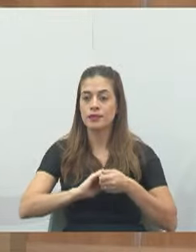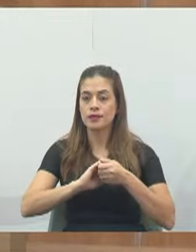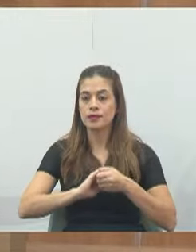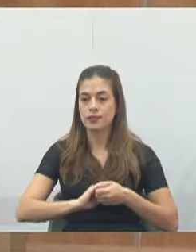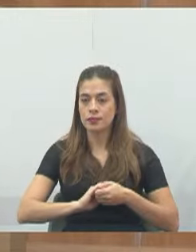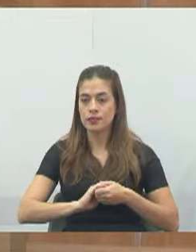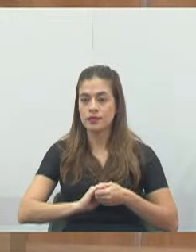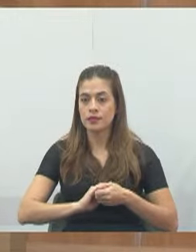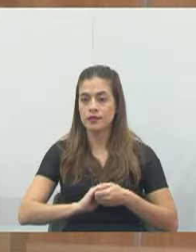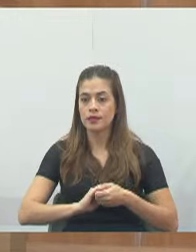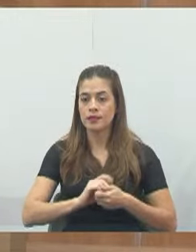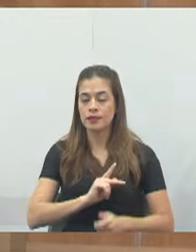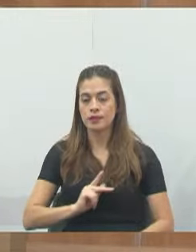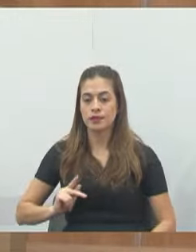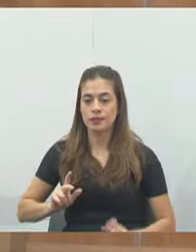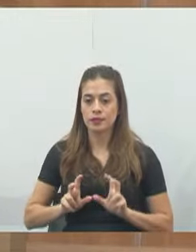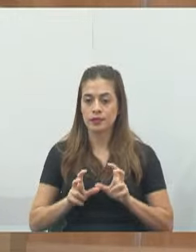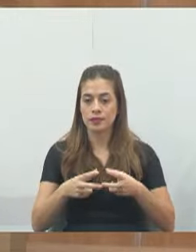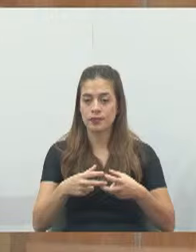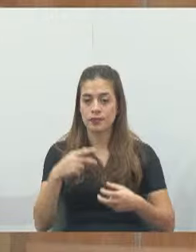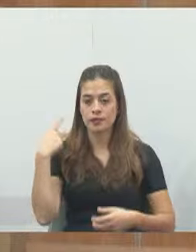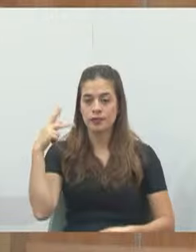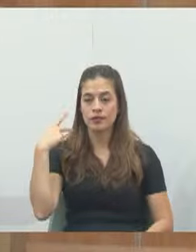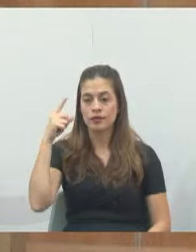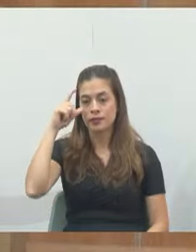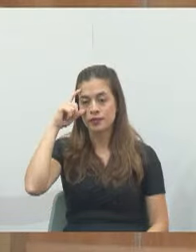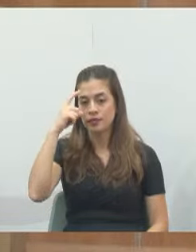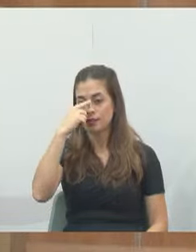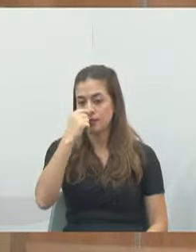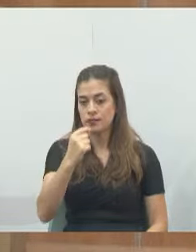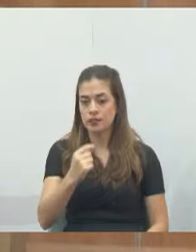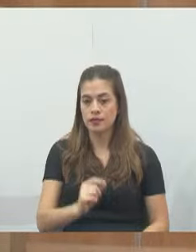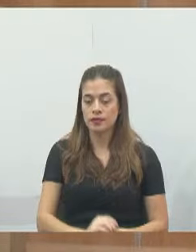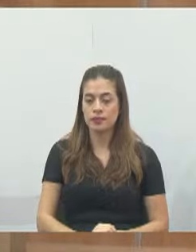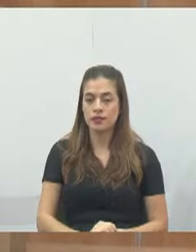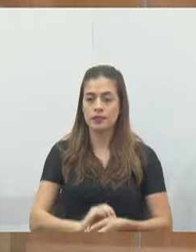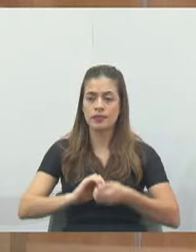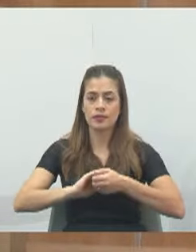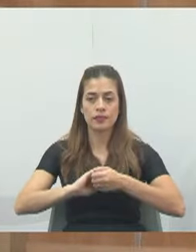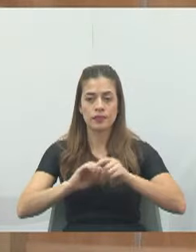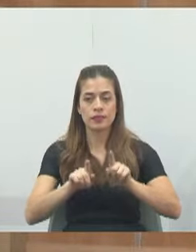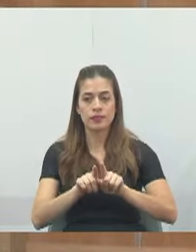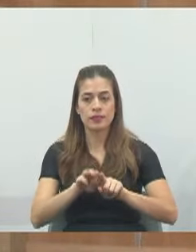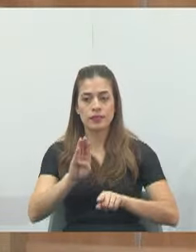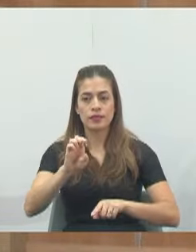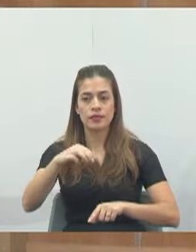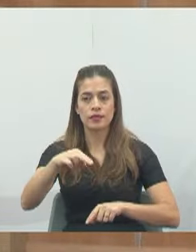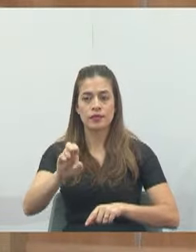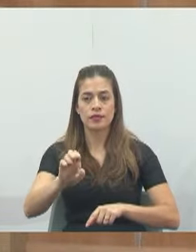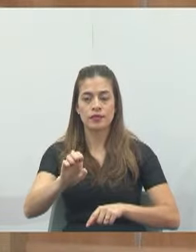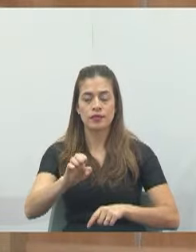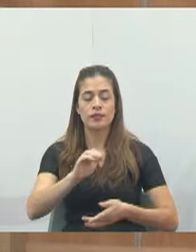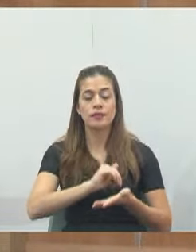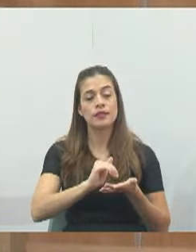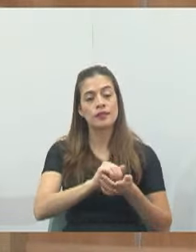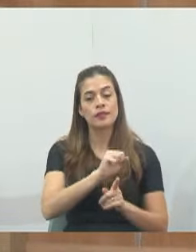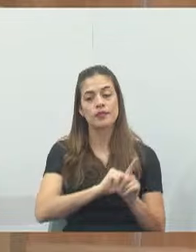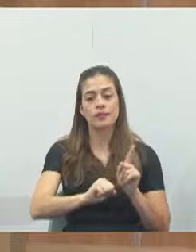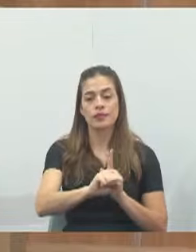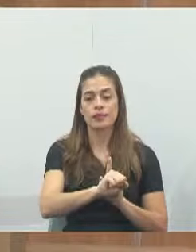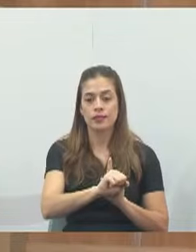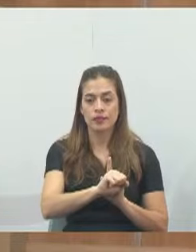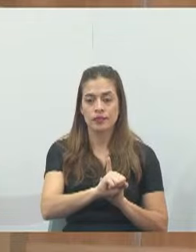cumprimentar o presidente dessa casa, vereador Abner Rosa, cumprimentar também a Beni, secretária de Assistência